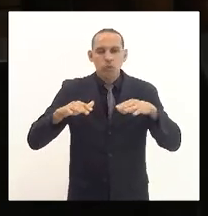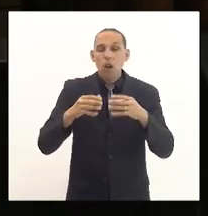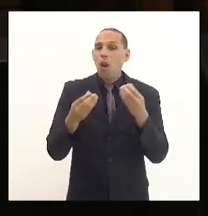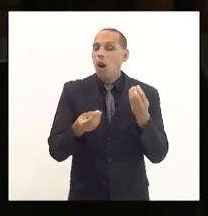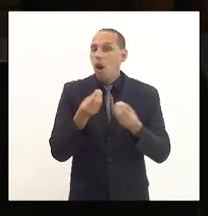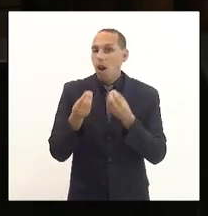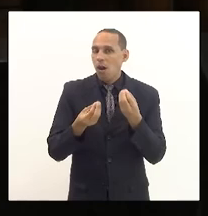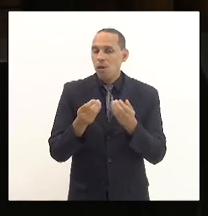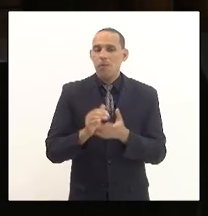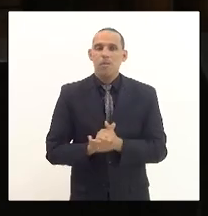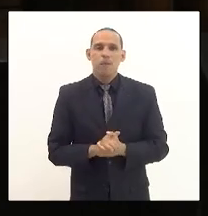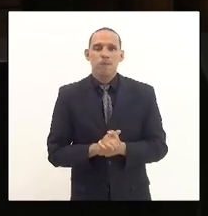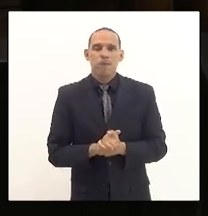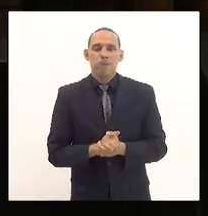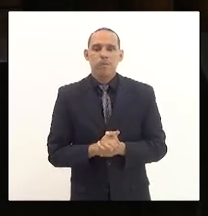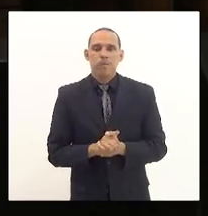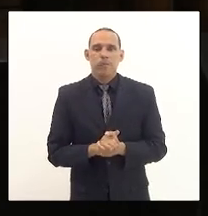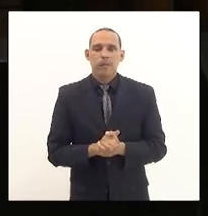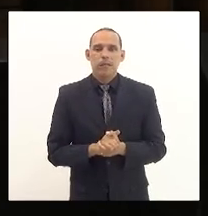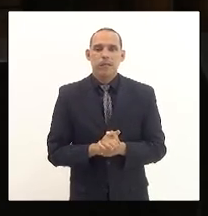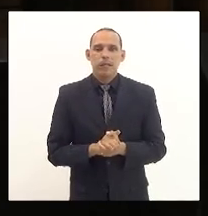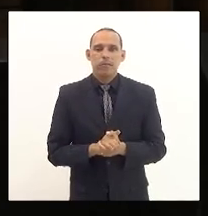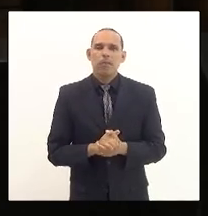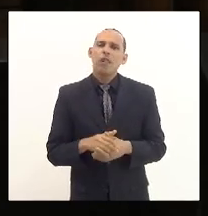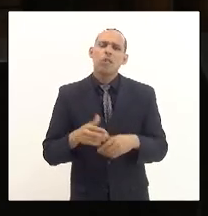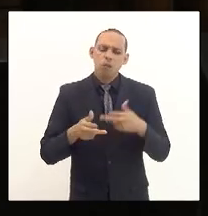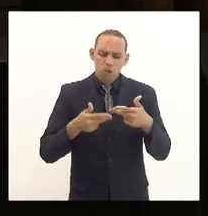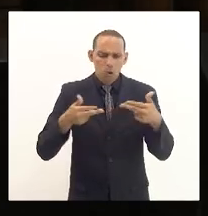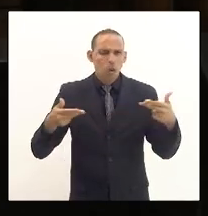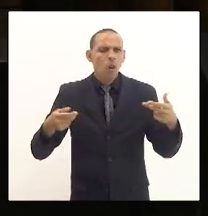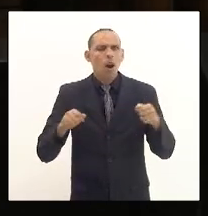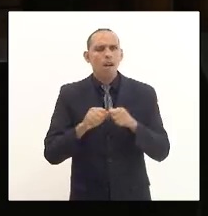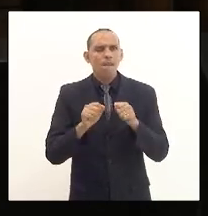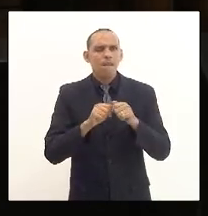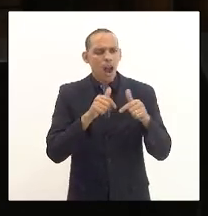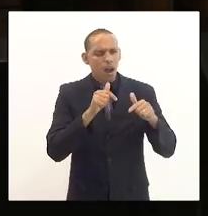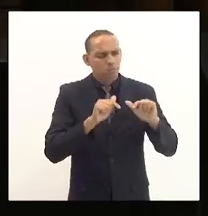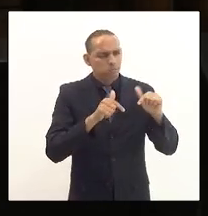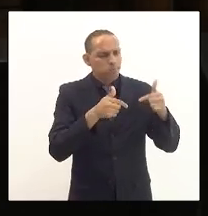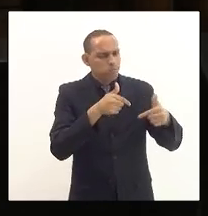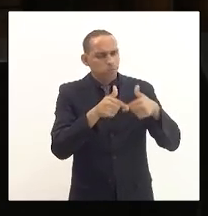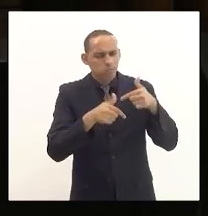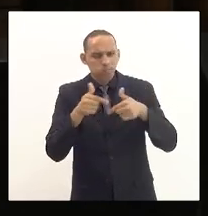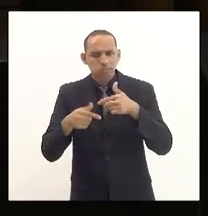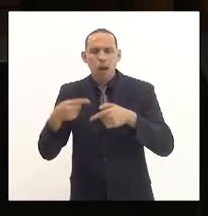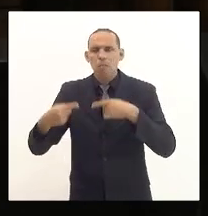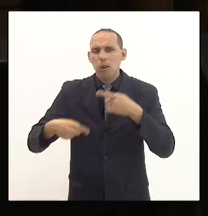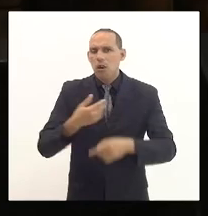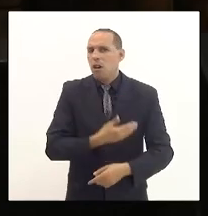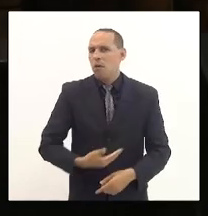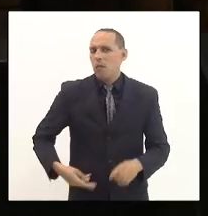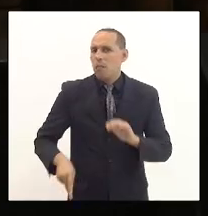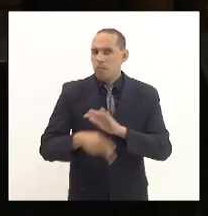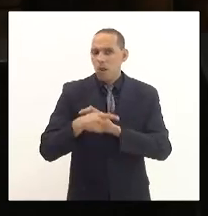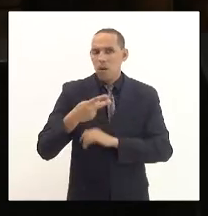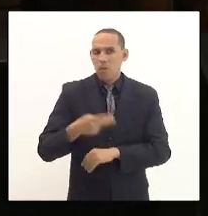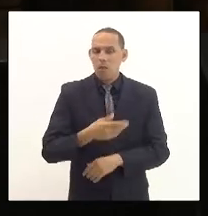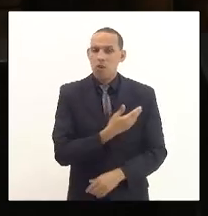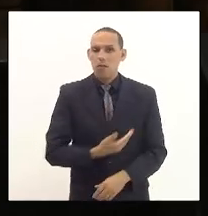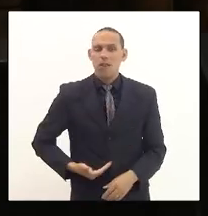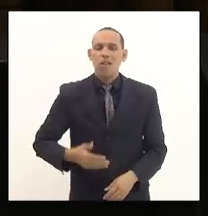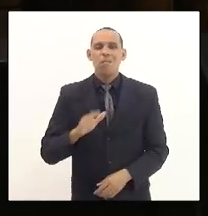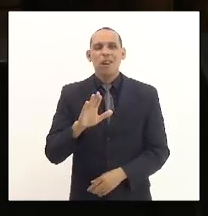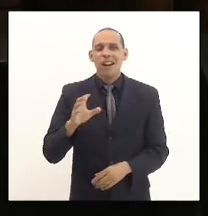das realizações do seu governo nas mais diferenciadas políticas públicas mas não